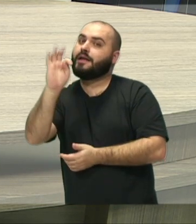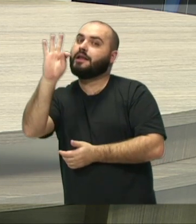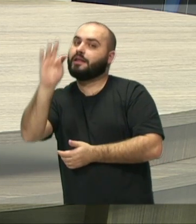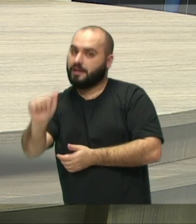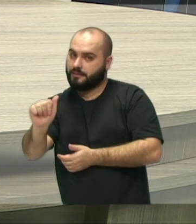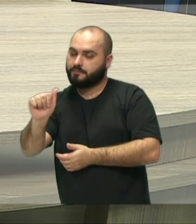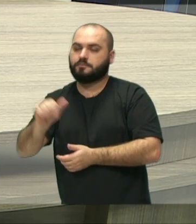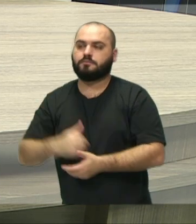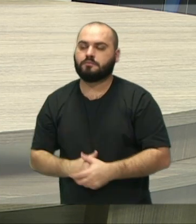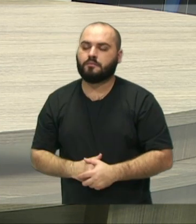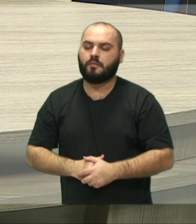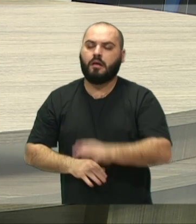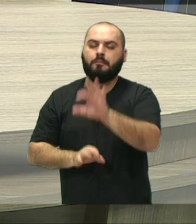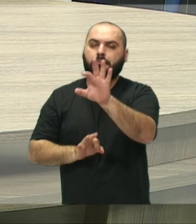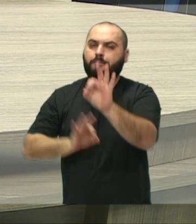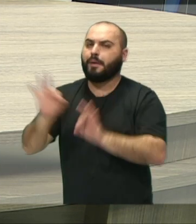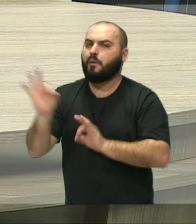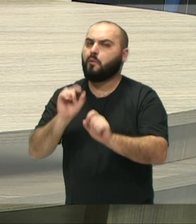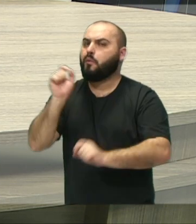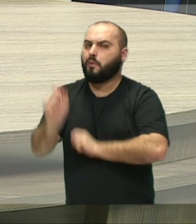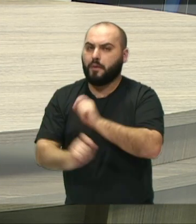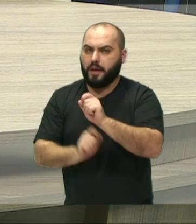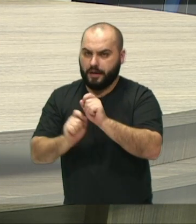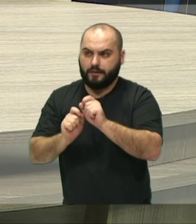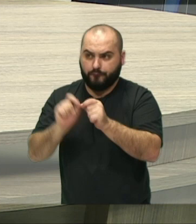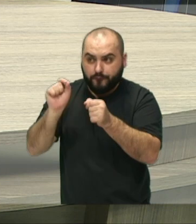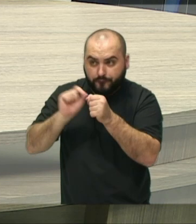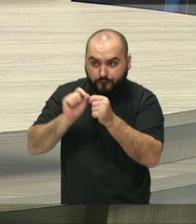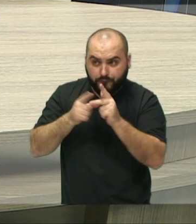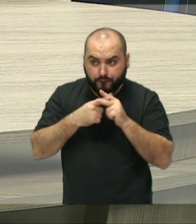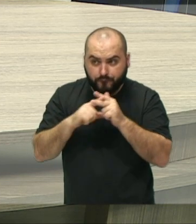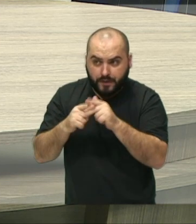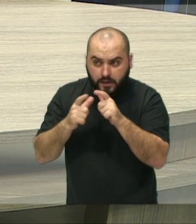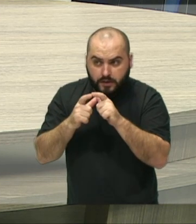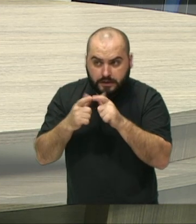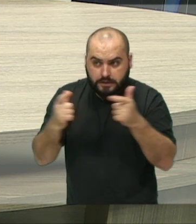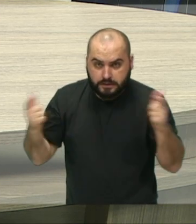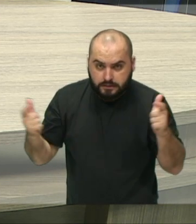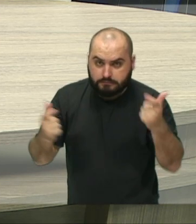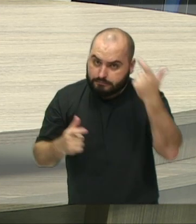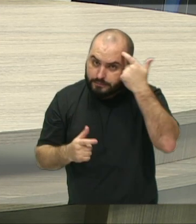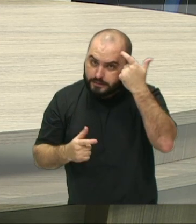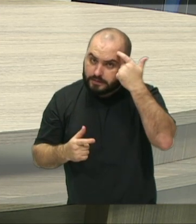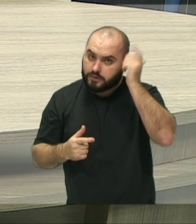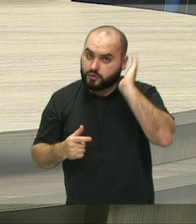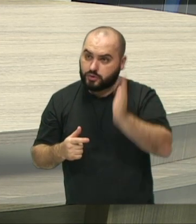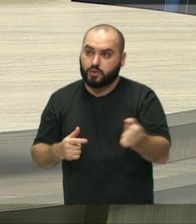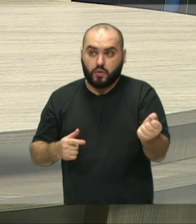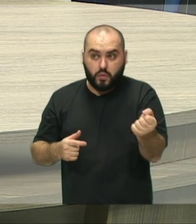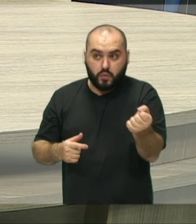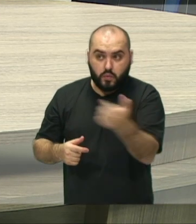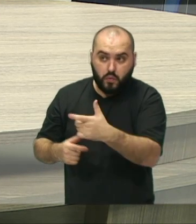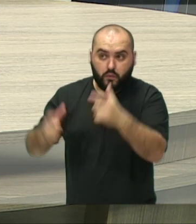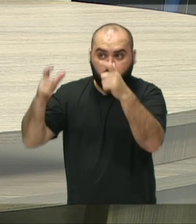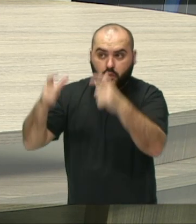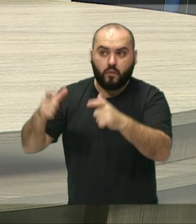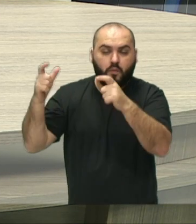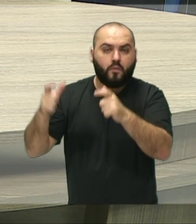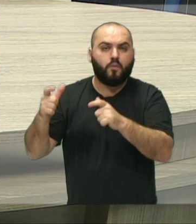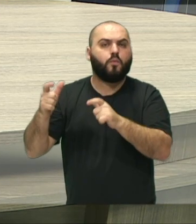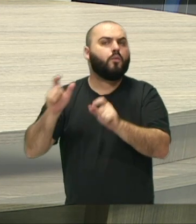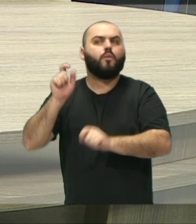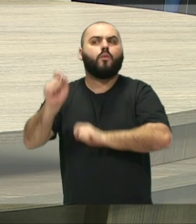estão fazendo ampliações? Estão pensando em já colocar novas unidades? O que está programado